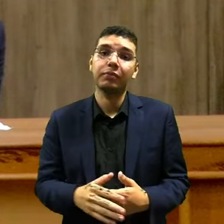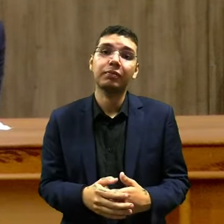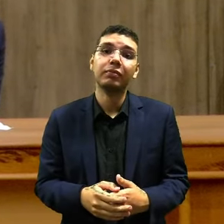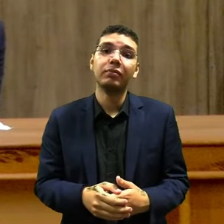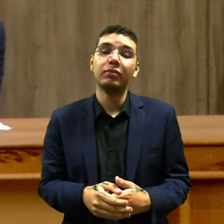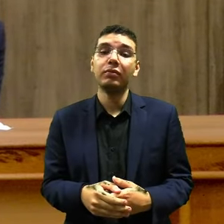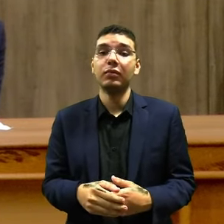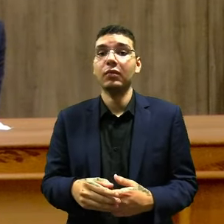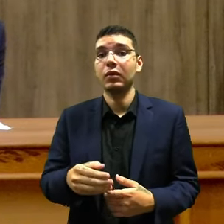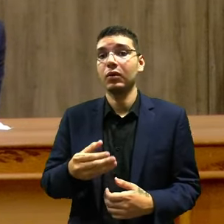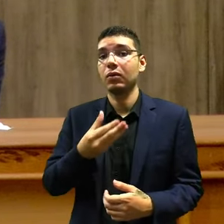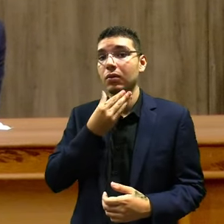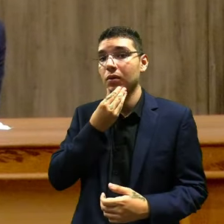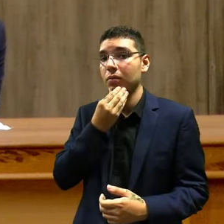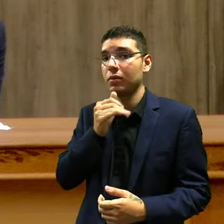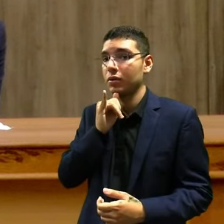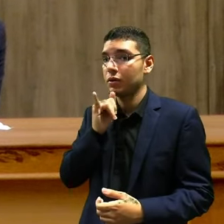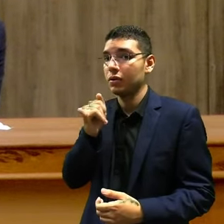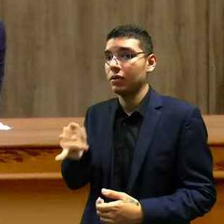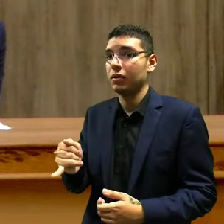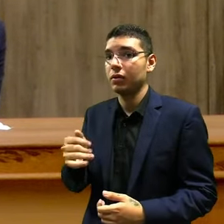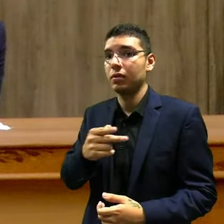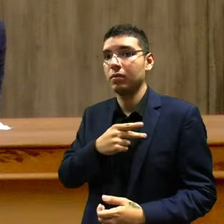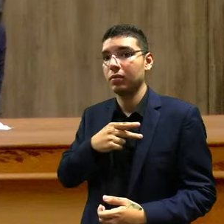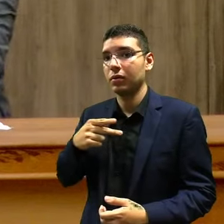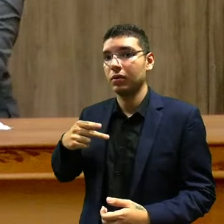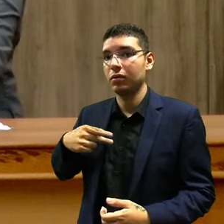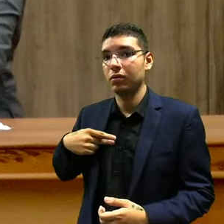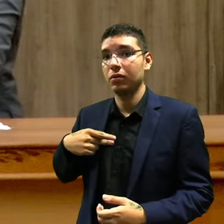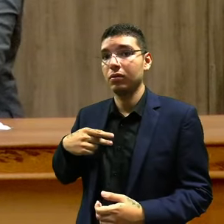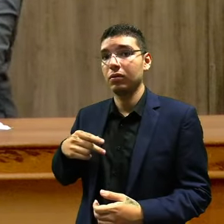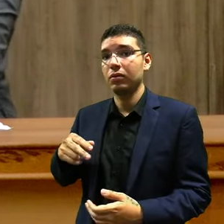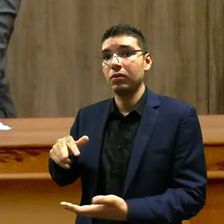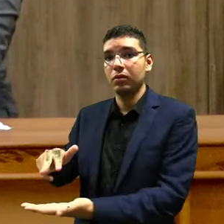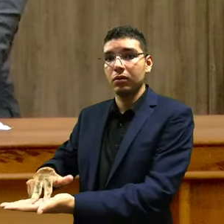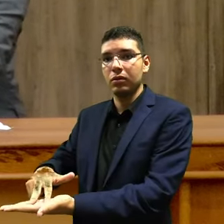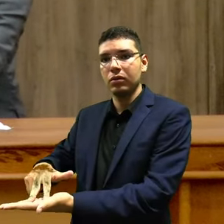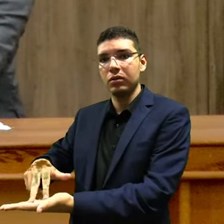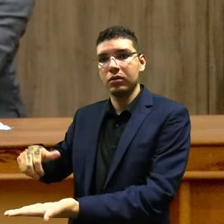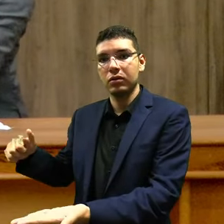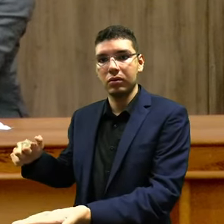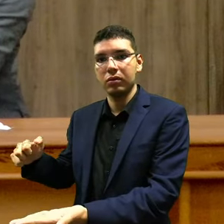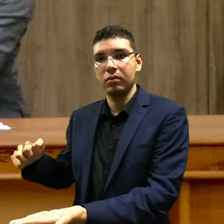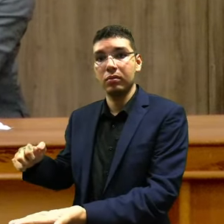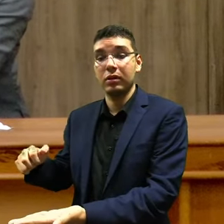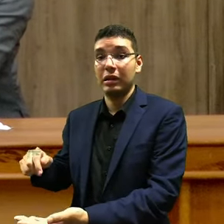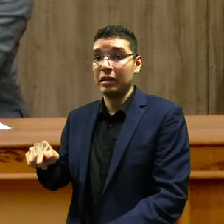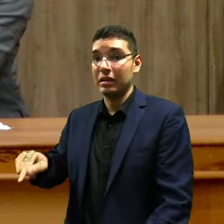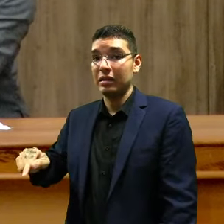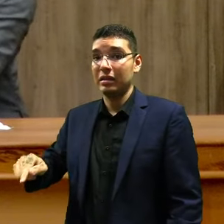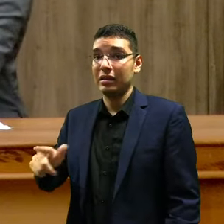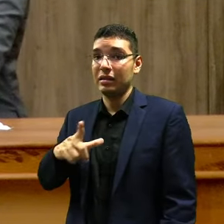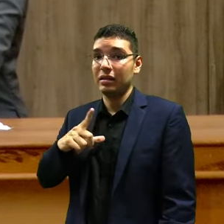seu pé daí eu disse não tô só batendo aqui num casco duro ele disse é um